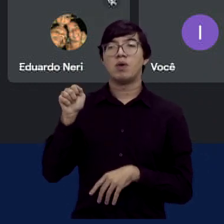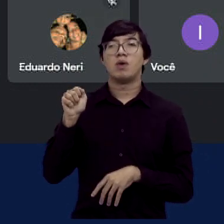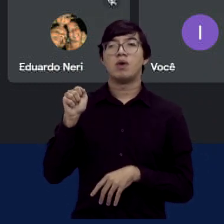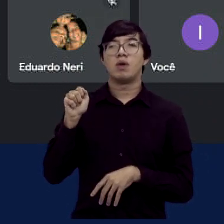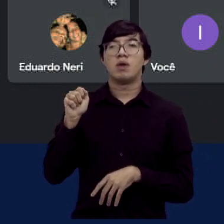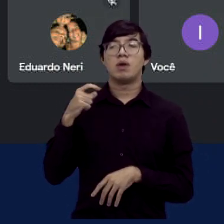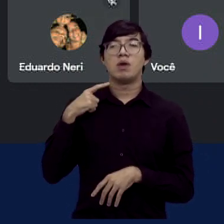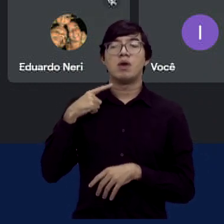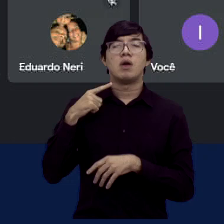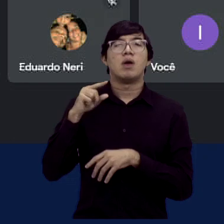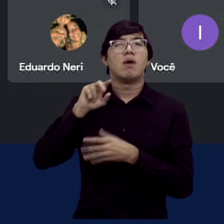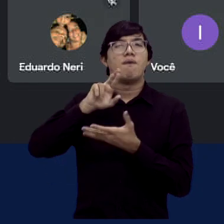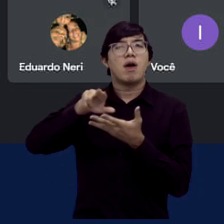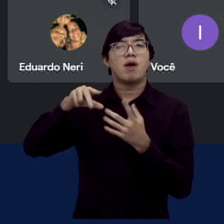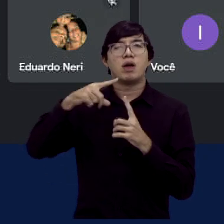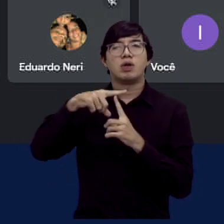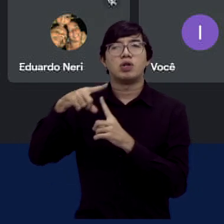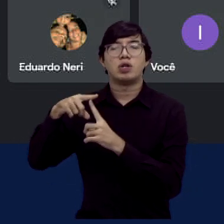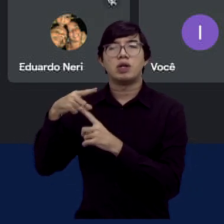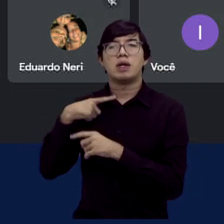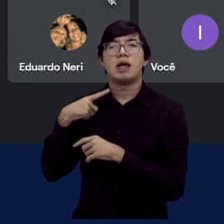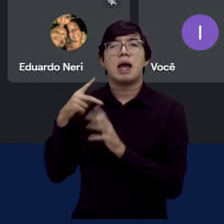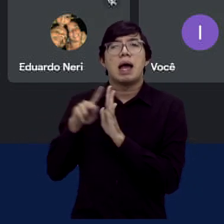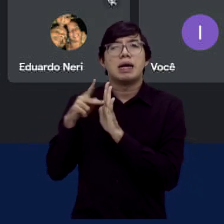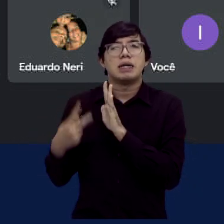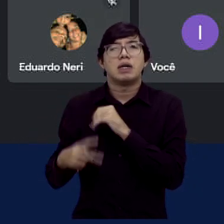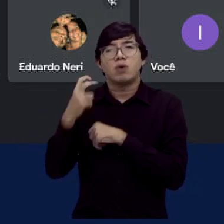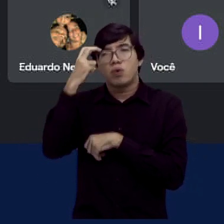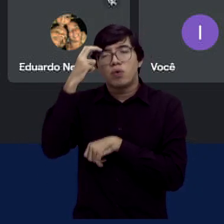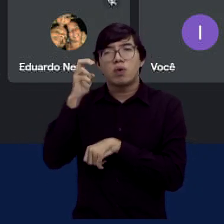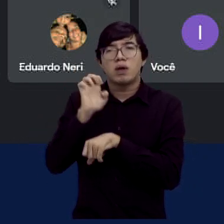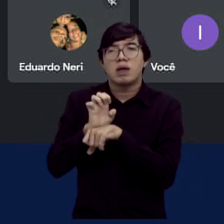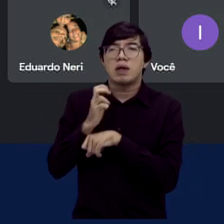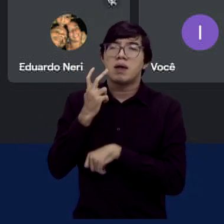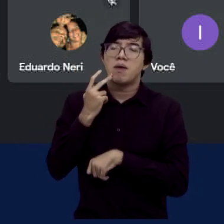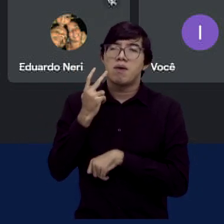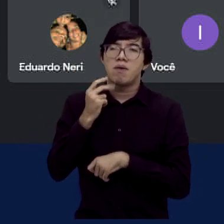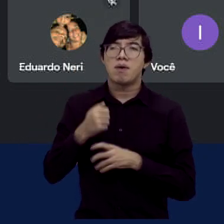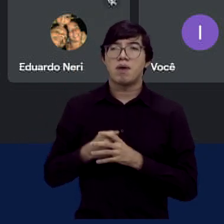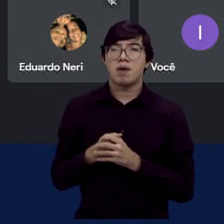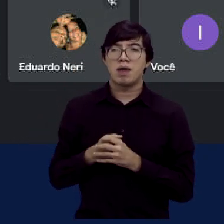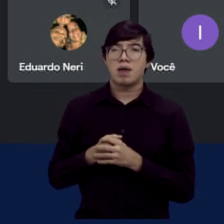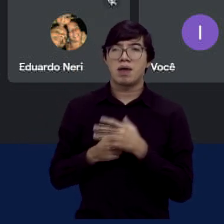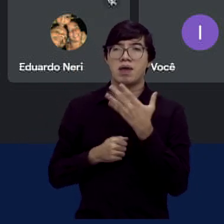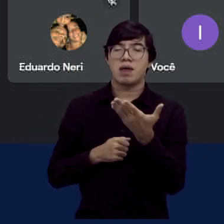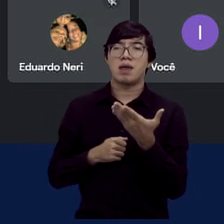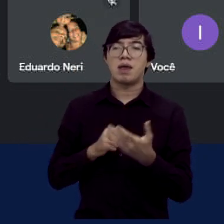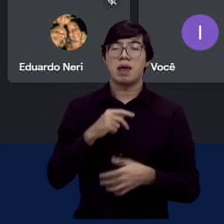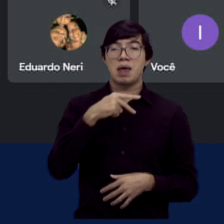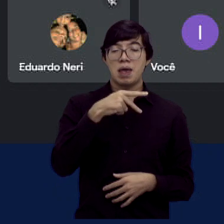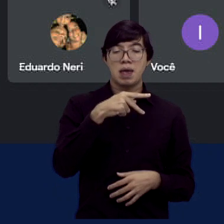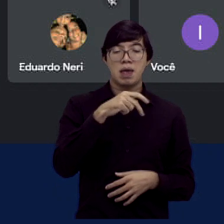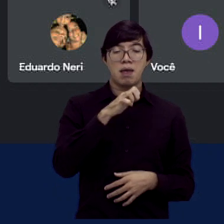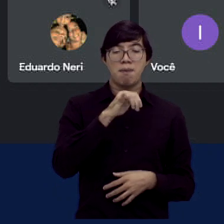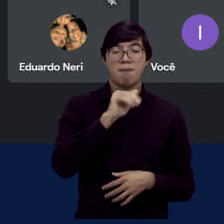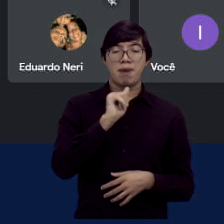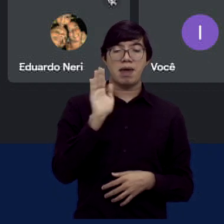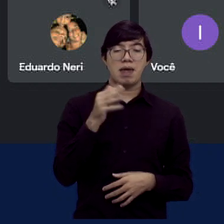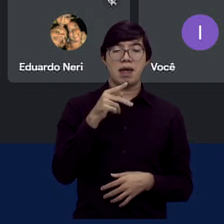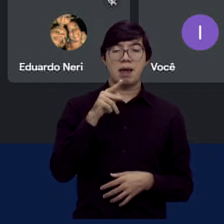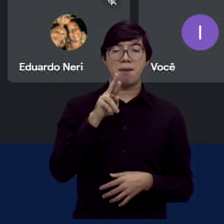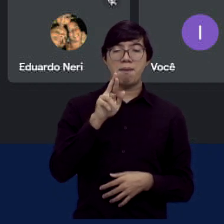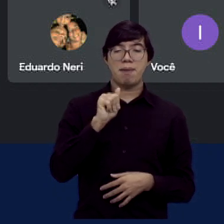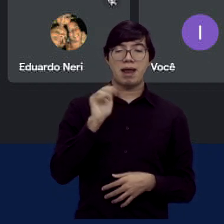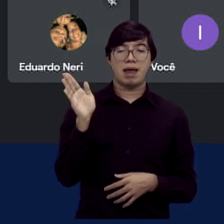expressões cearenses. Era tipo assim, P é para 5, P é para 10, e aí você tinha ela dando um